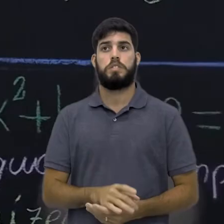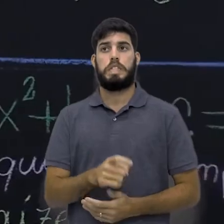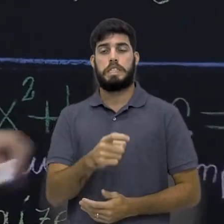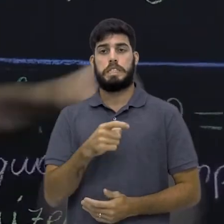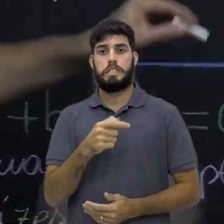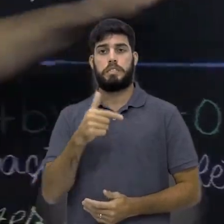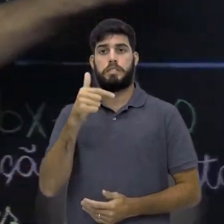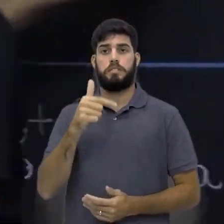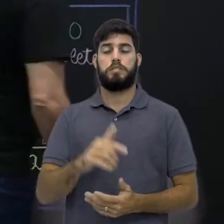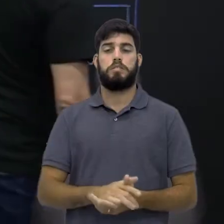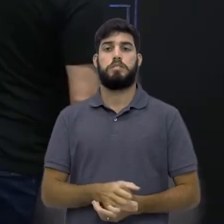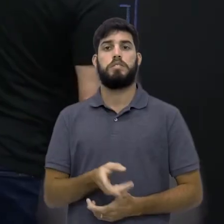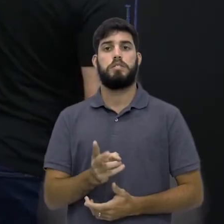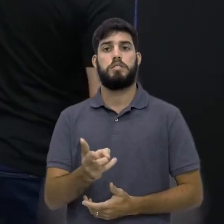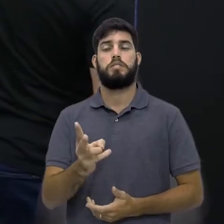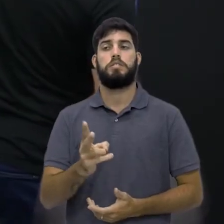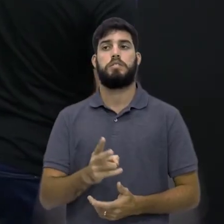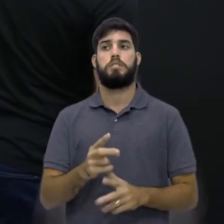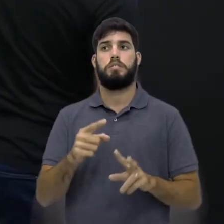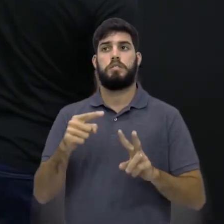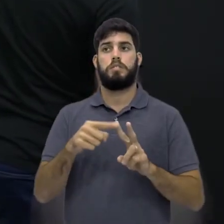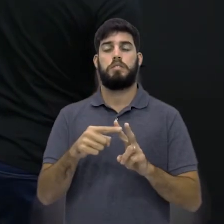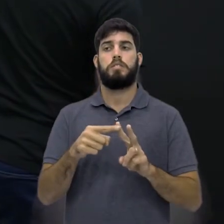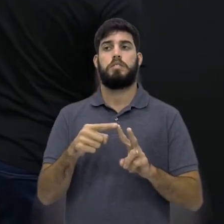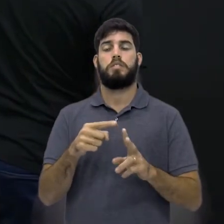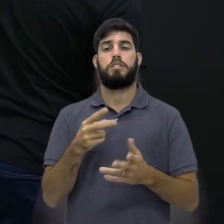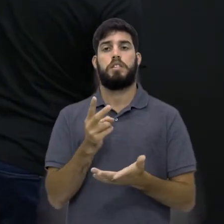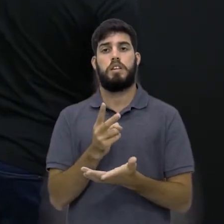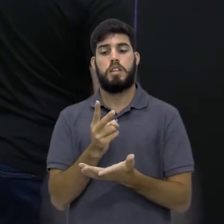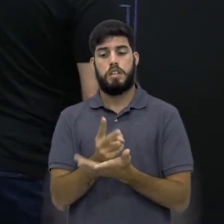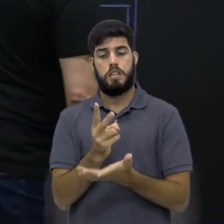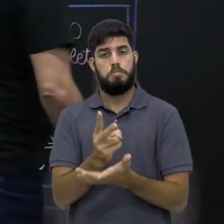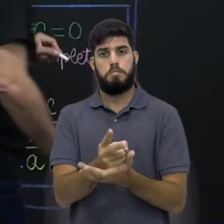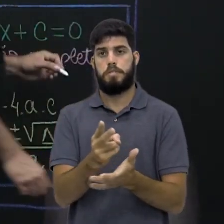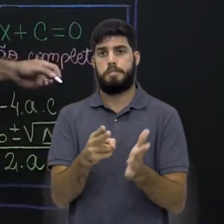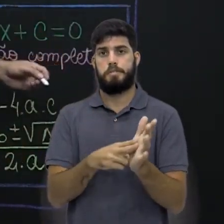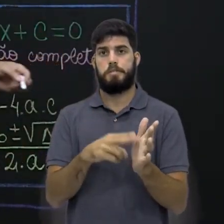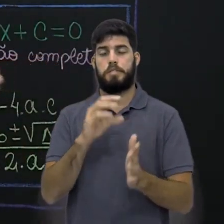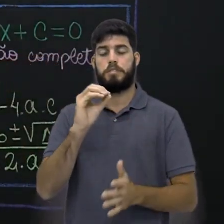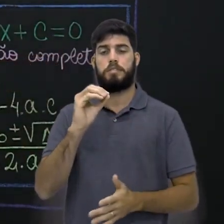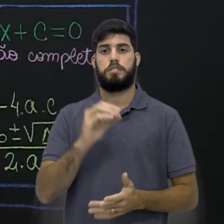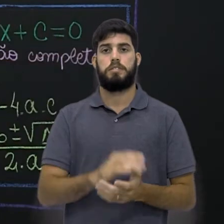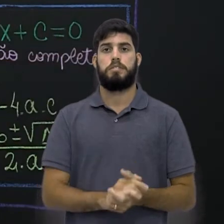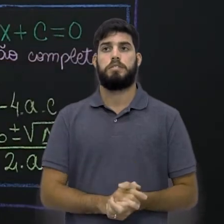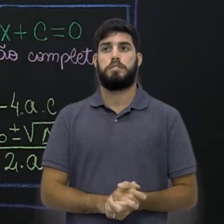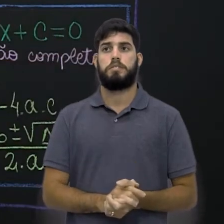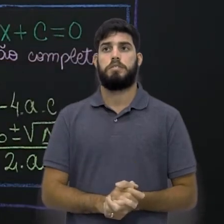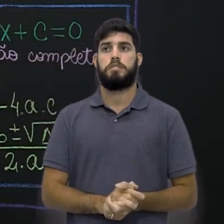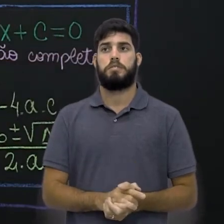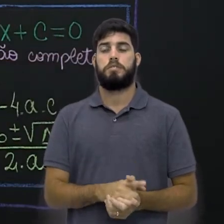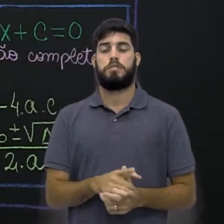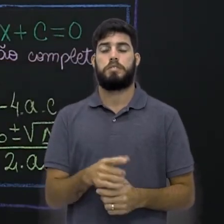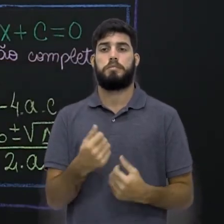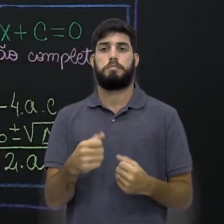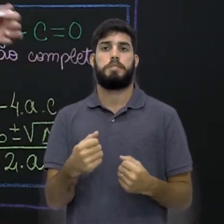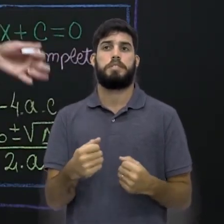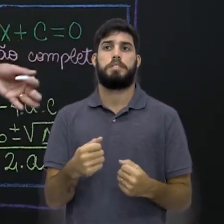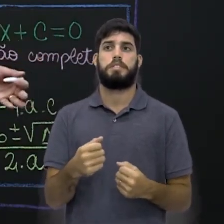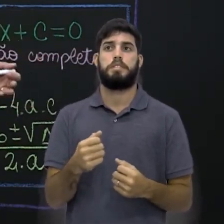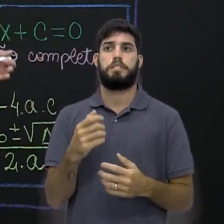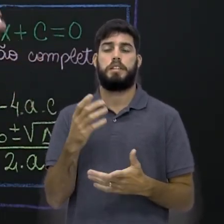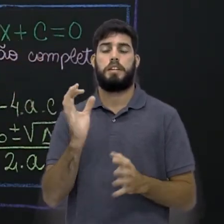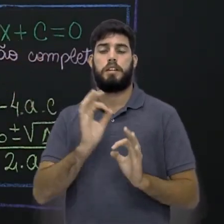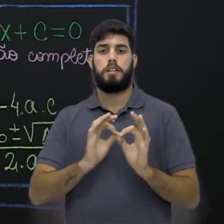quadrado, sempre a sua raiz vai ser igual a zero. Você até nem precisa perder tempo resolvendo